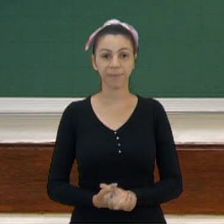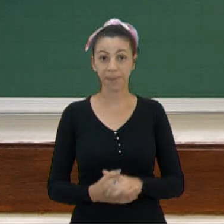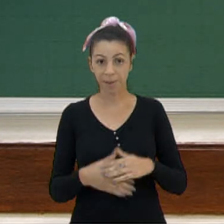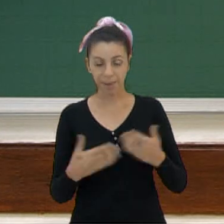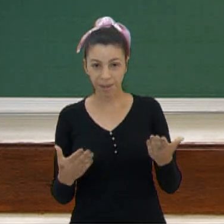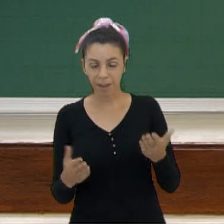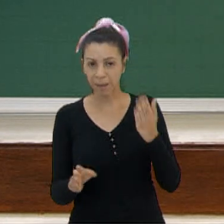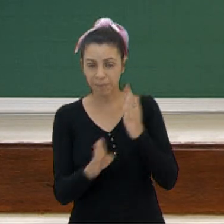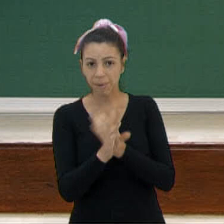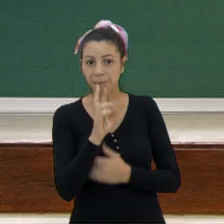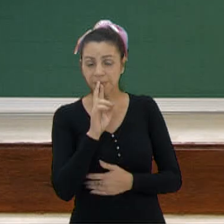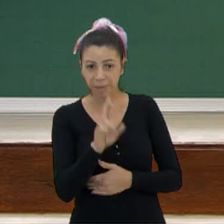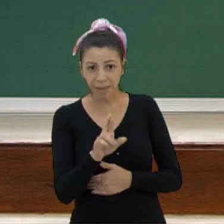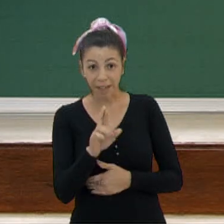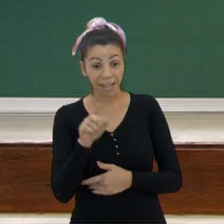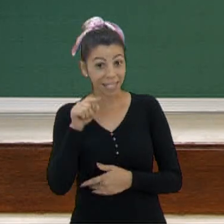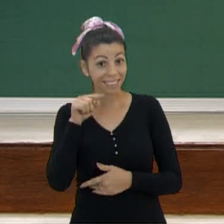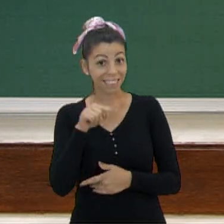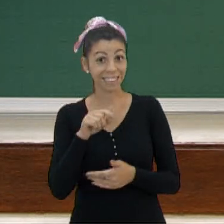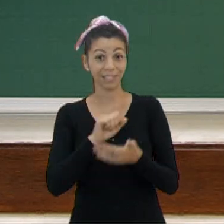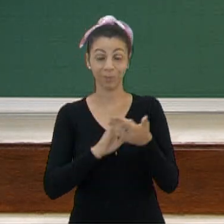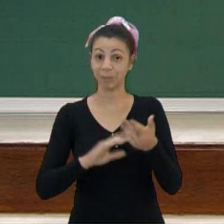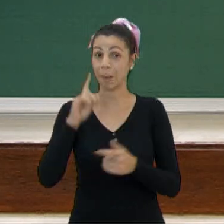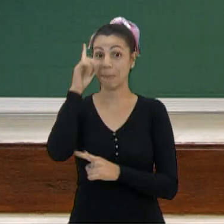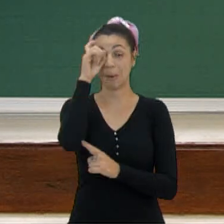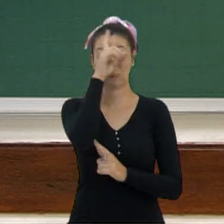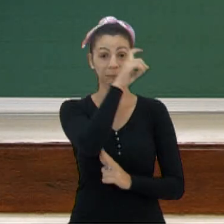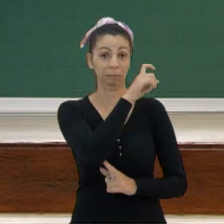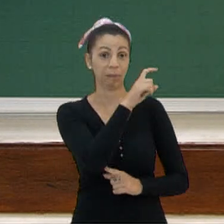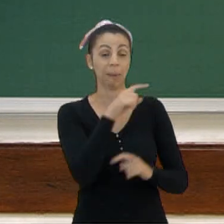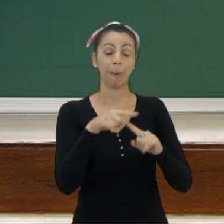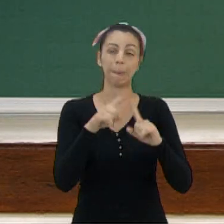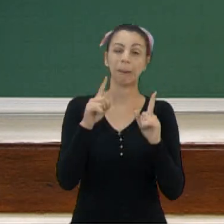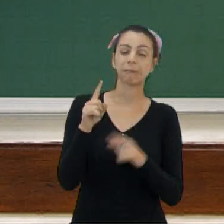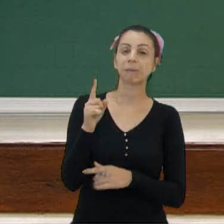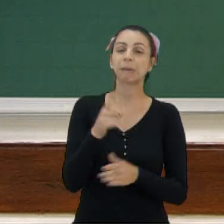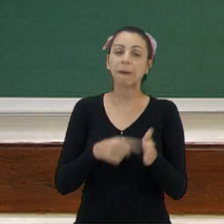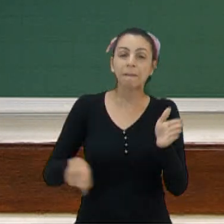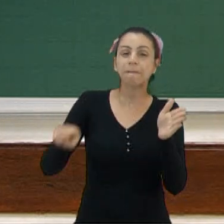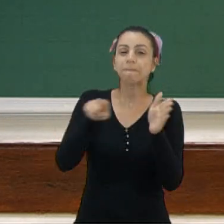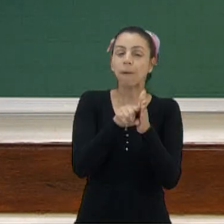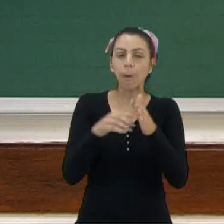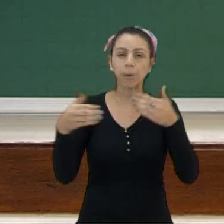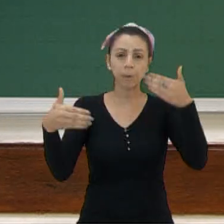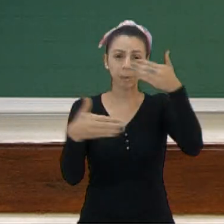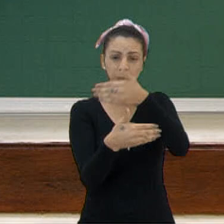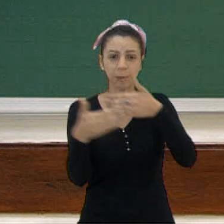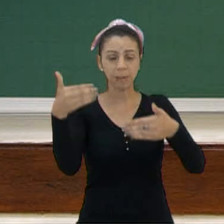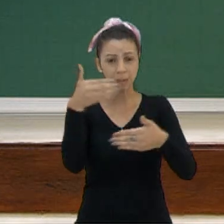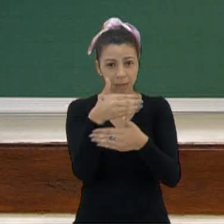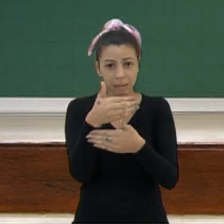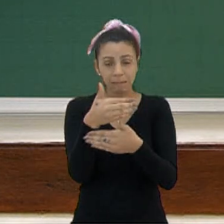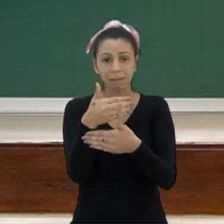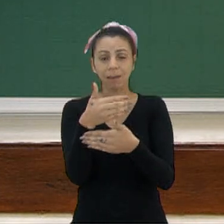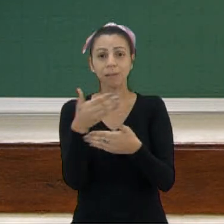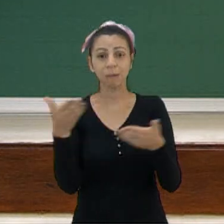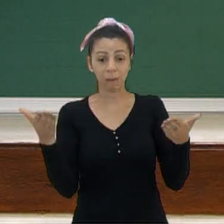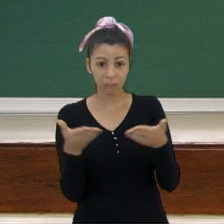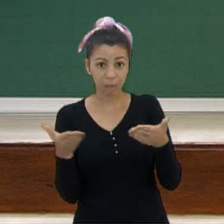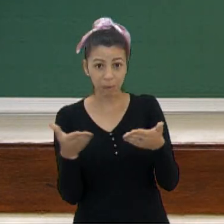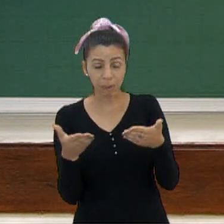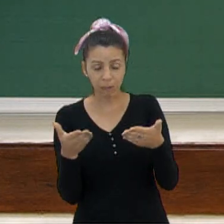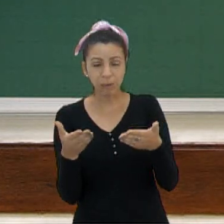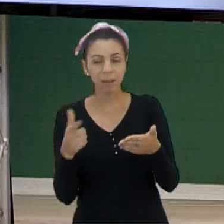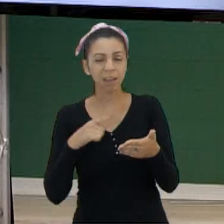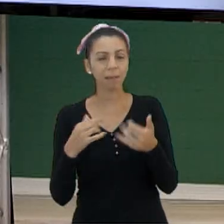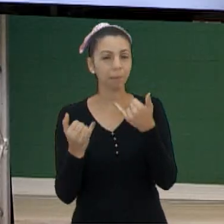E aí, pessoal, essa foi mais difícil, né? Se bem que se lembrar nos primeiros slides que eu passei hoje, vai ter algo parecido. Vamos ver lá? Eu